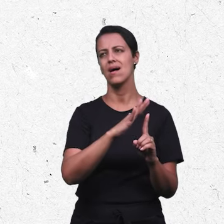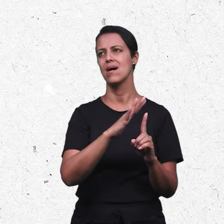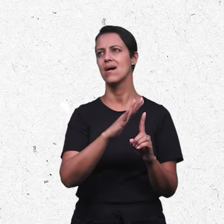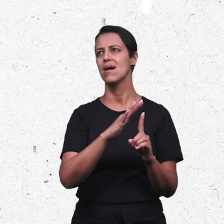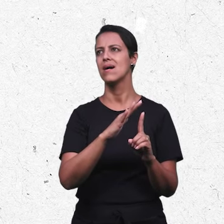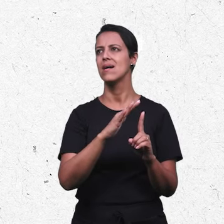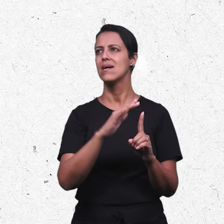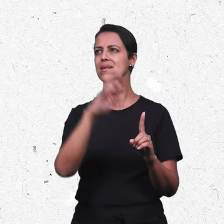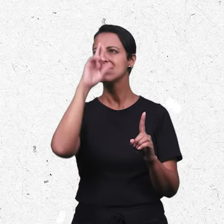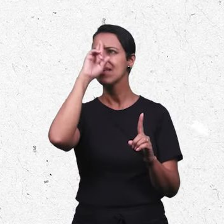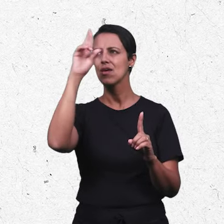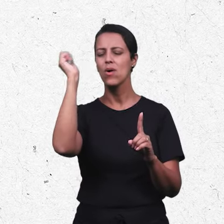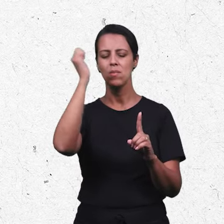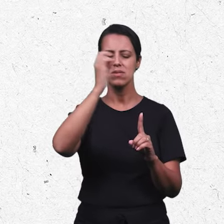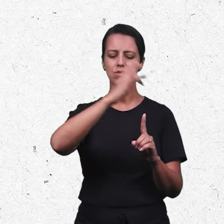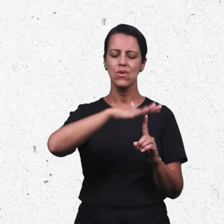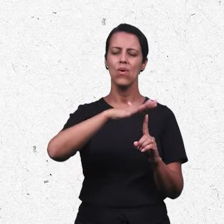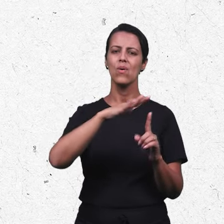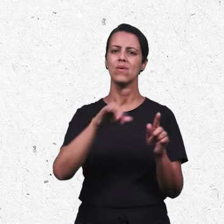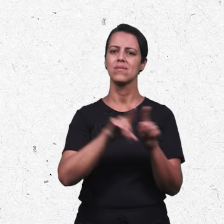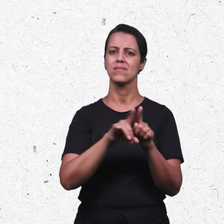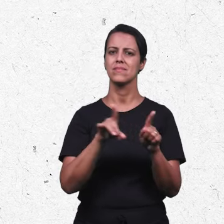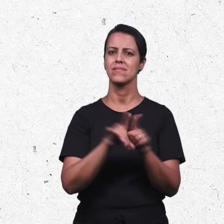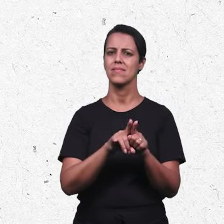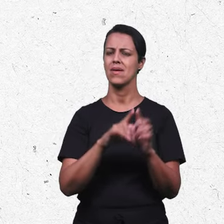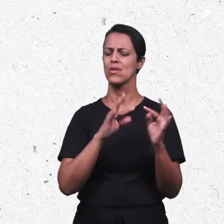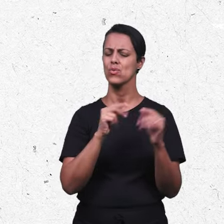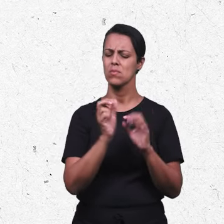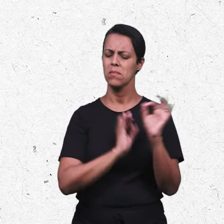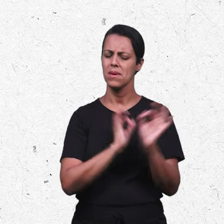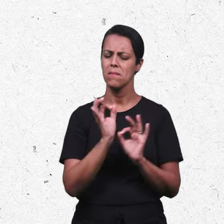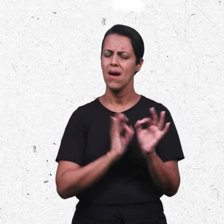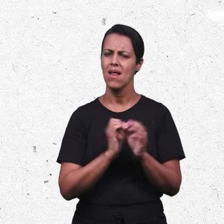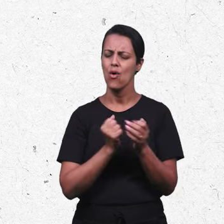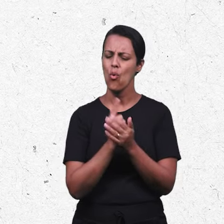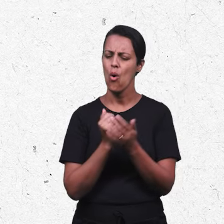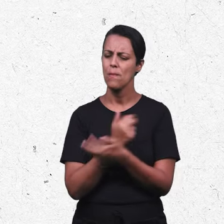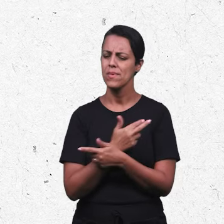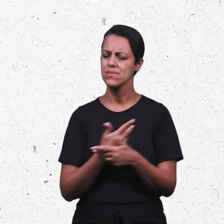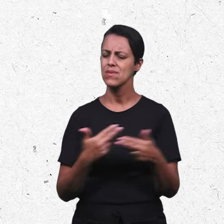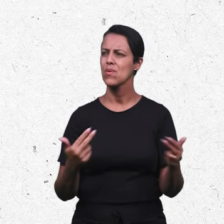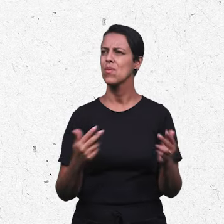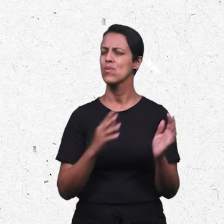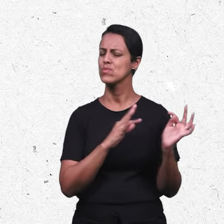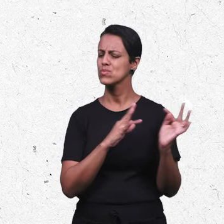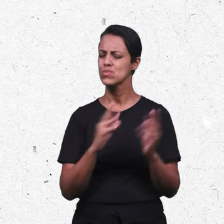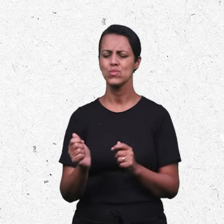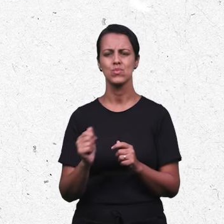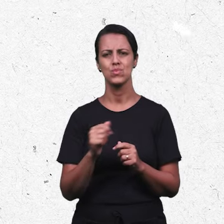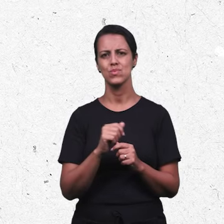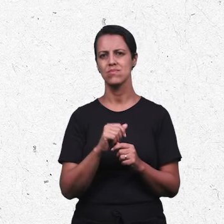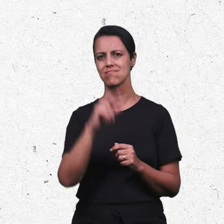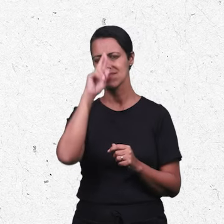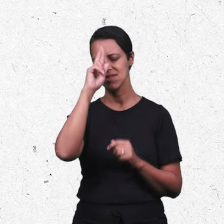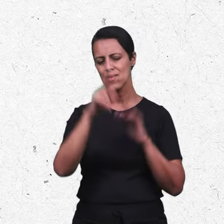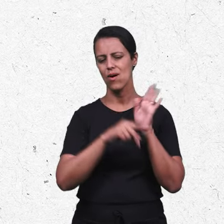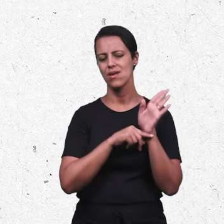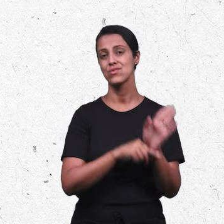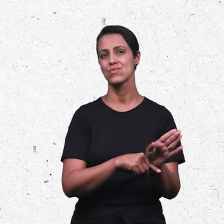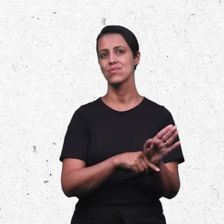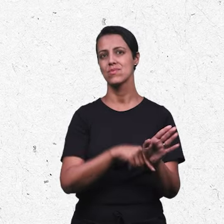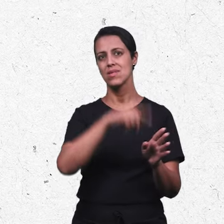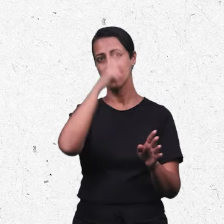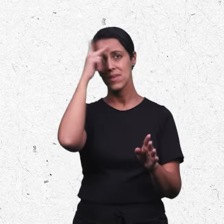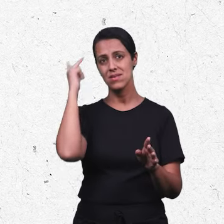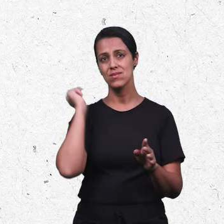estend as suas mãos sobre elas Senhor abençoe meu pai todo o enxoval todo o procedimento Que Elas irão fazer meu pai aquelas meu pai que estão